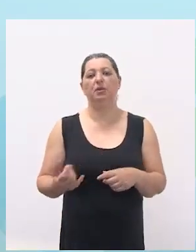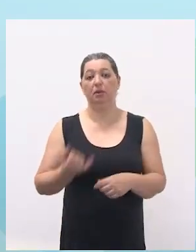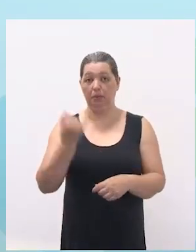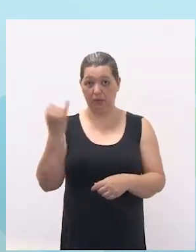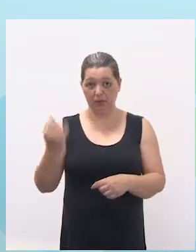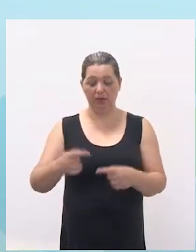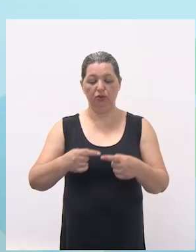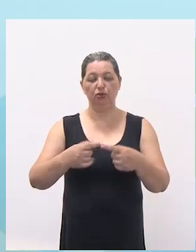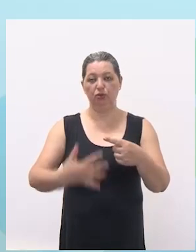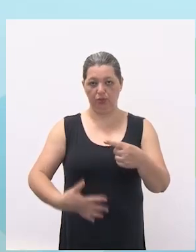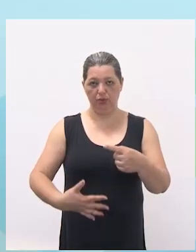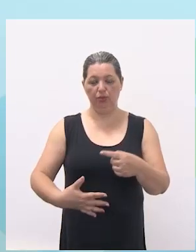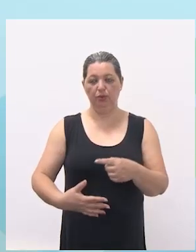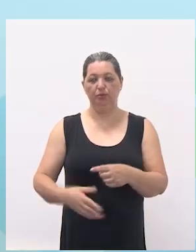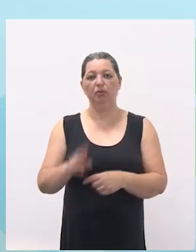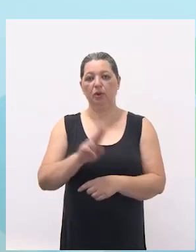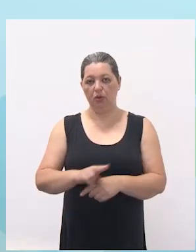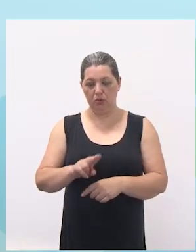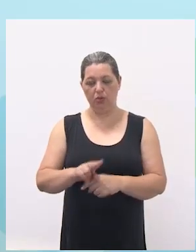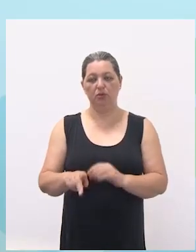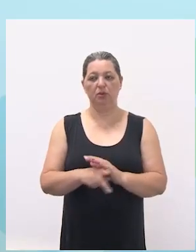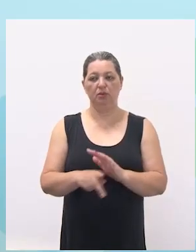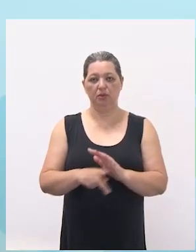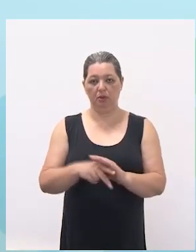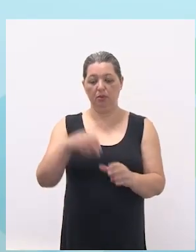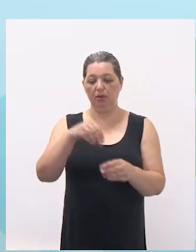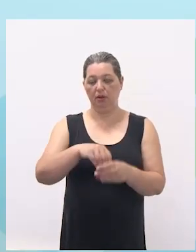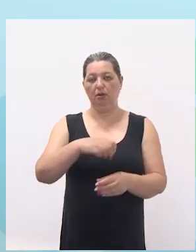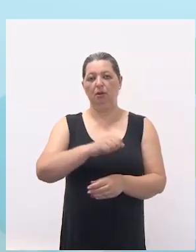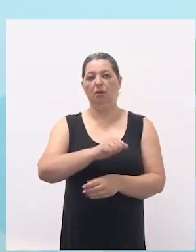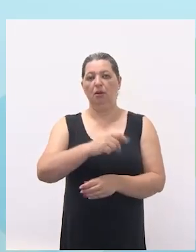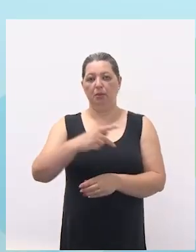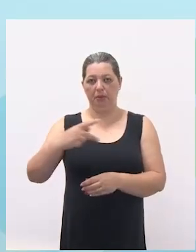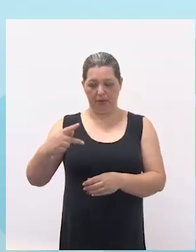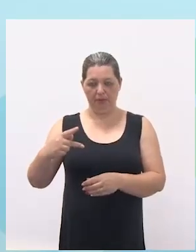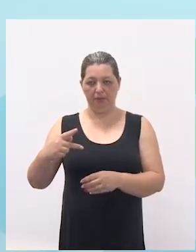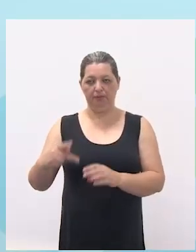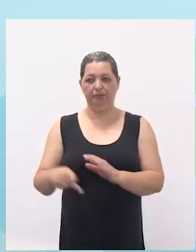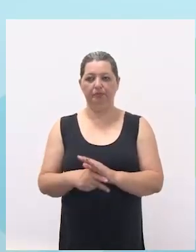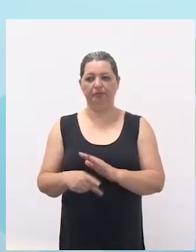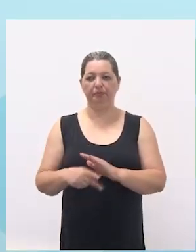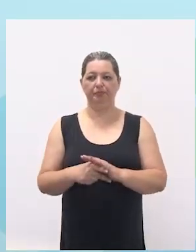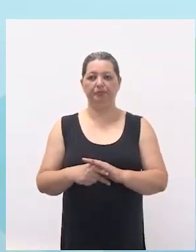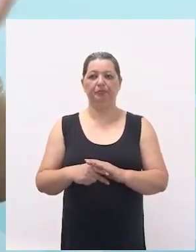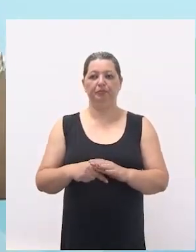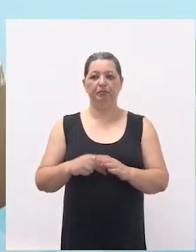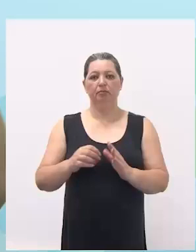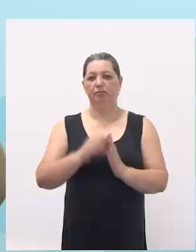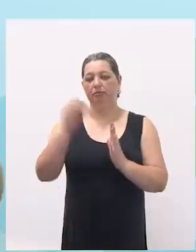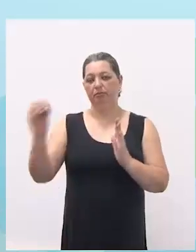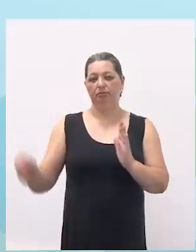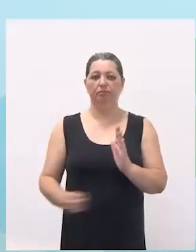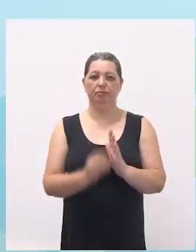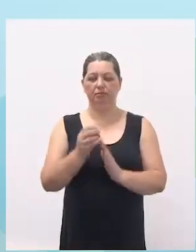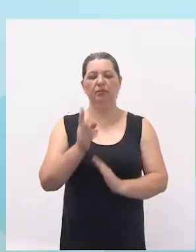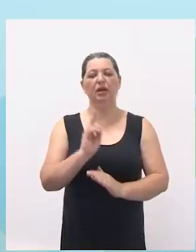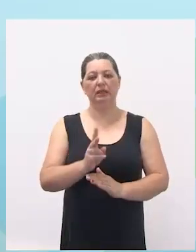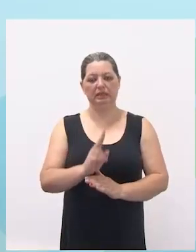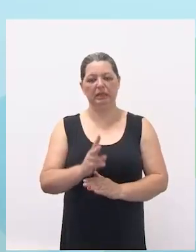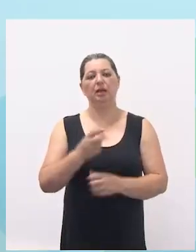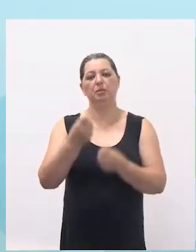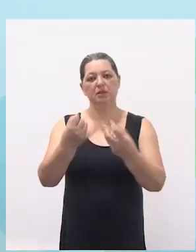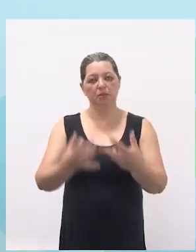gente utiliza, né, principalmente dentro do nosso aplicativo aí do CMSP, que é o Classroom, né? E como eu venho dizendo em todas as